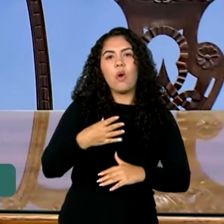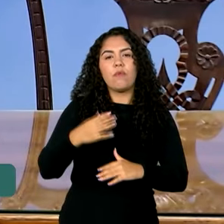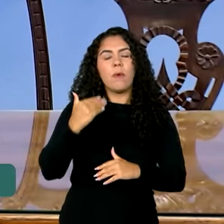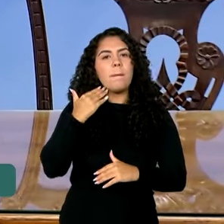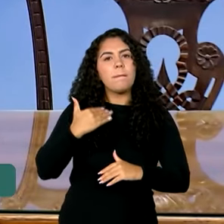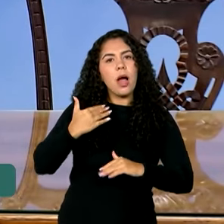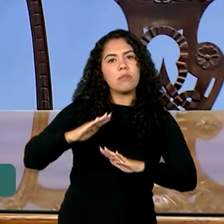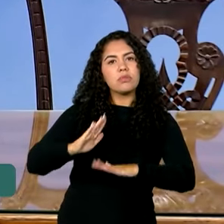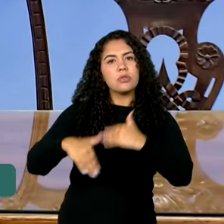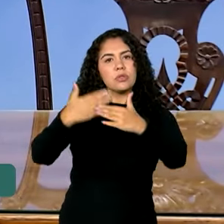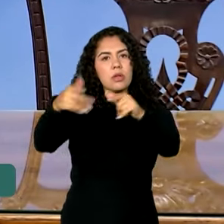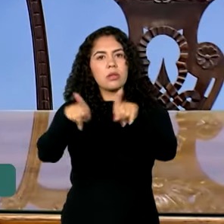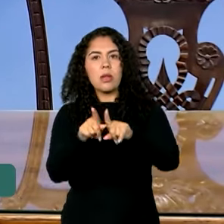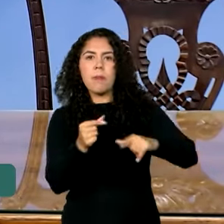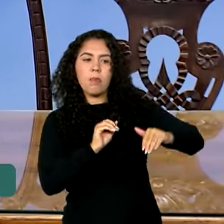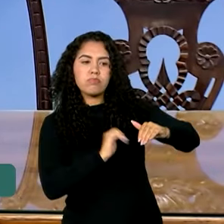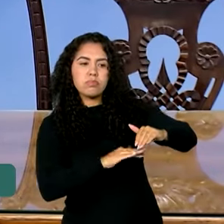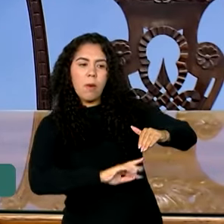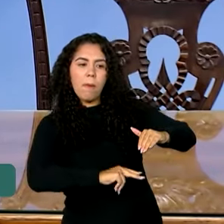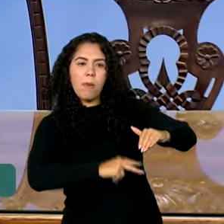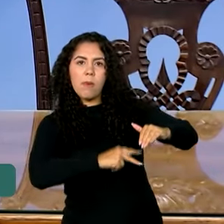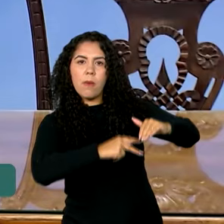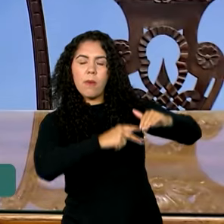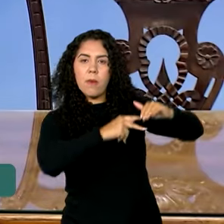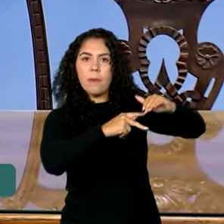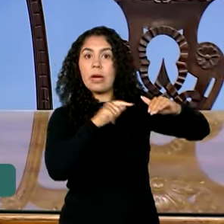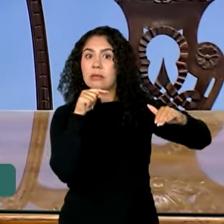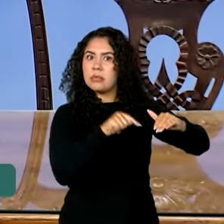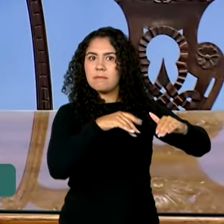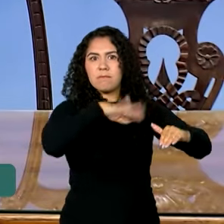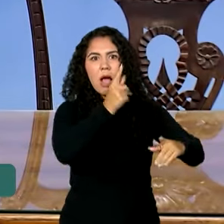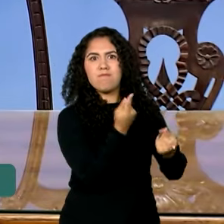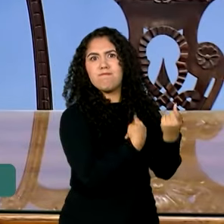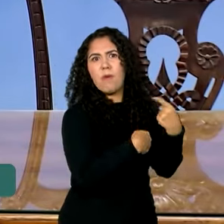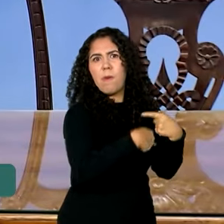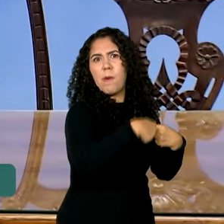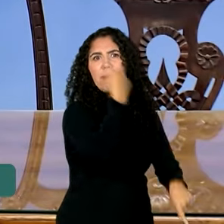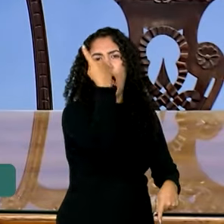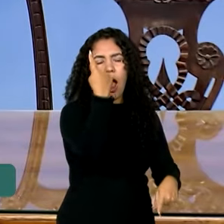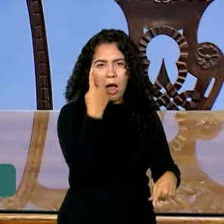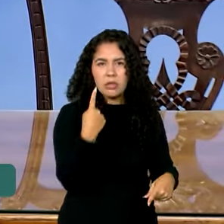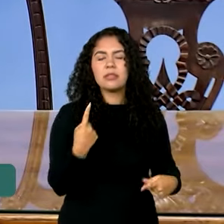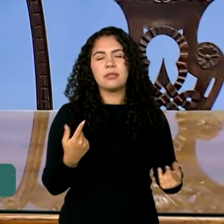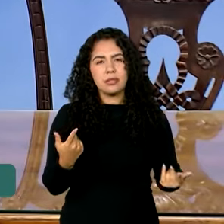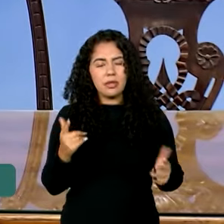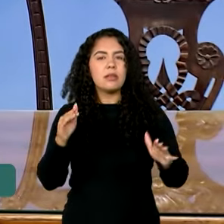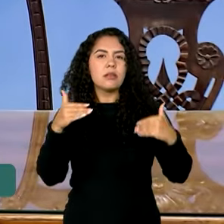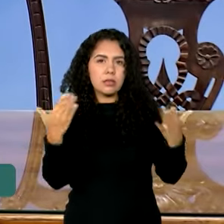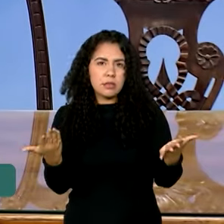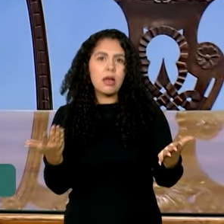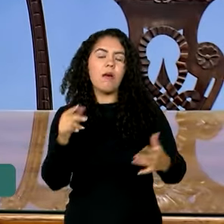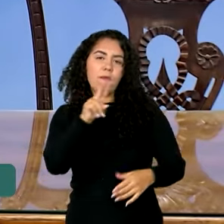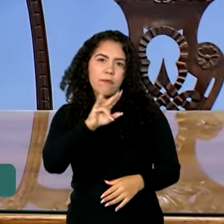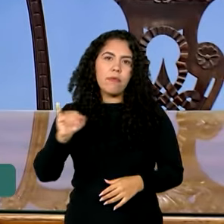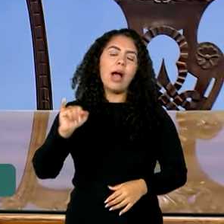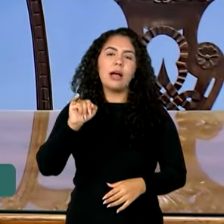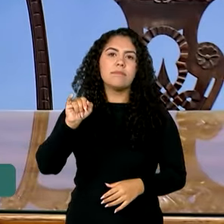Acordo Contingente de Reservas, dois dos maiores êxitos do BRICS. Então, será uma